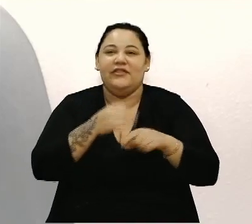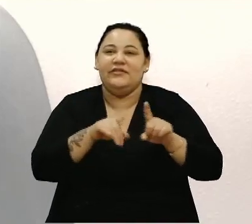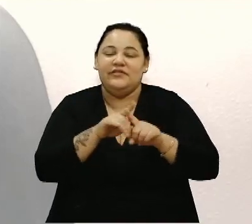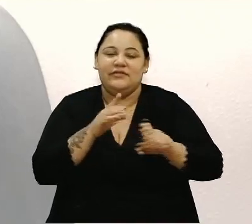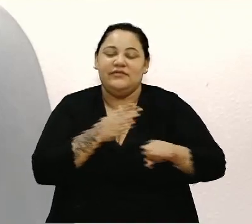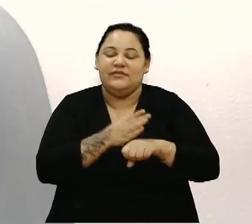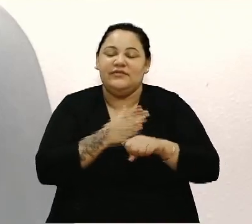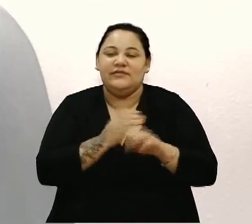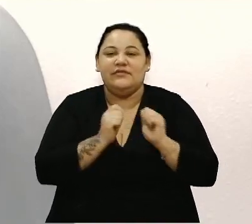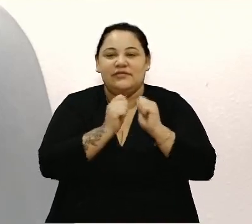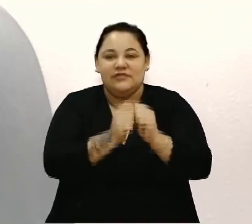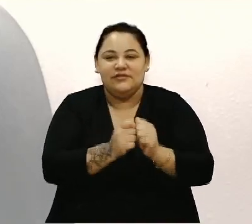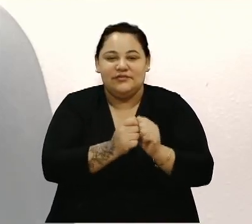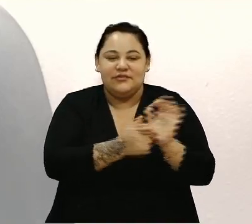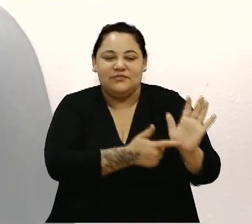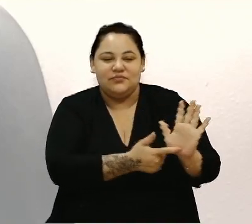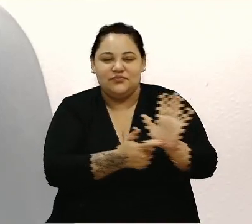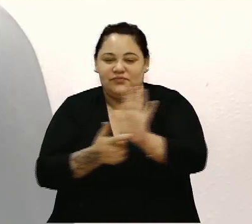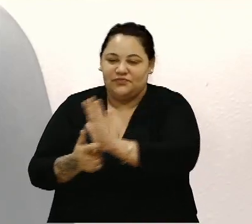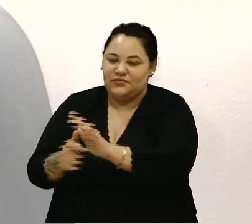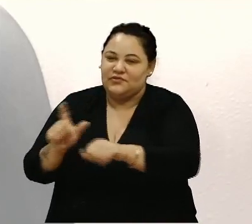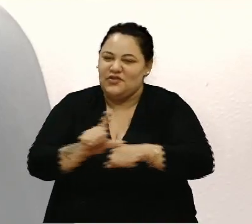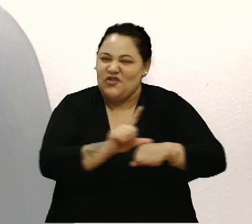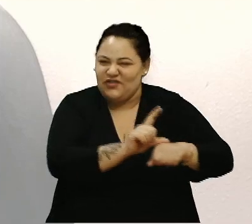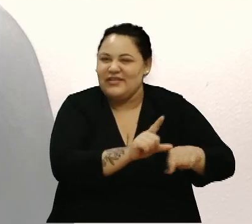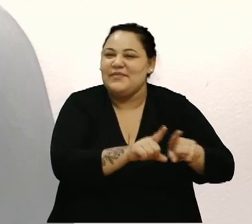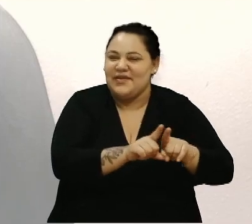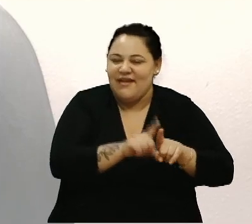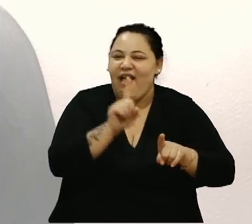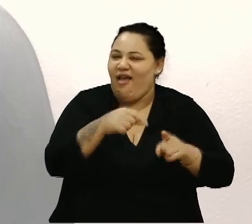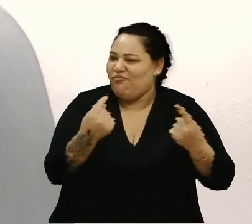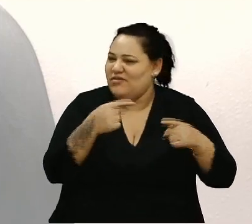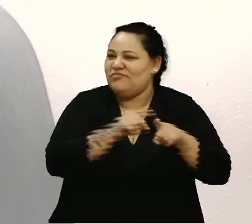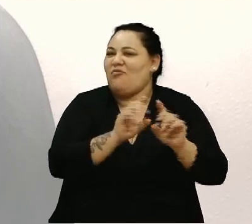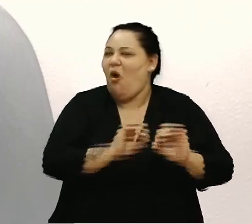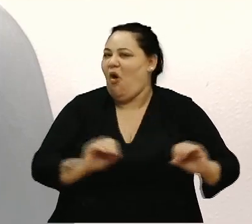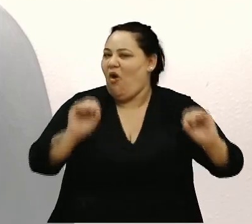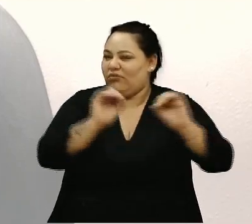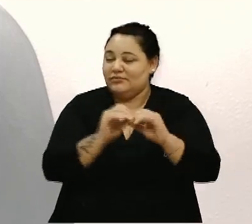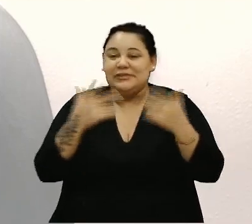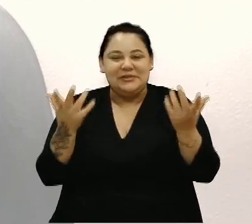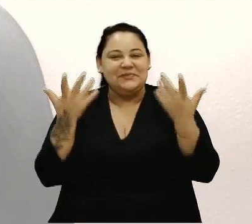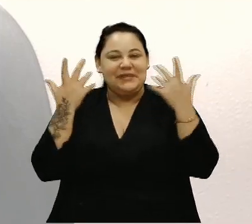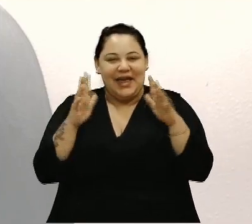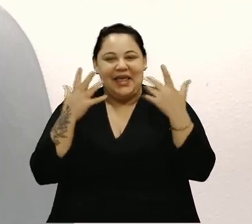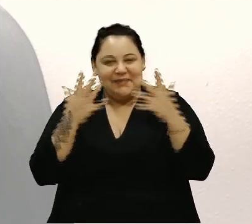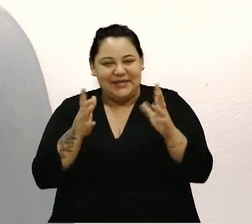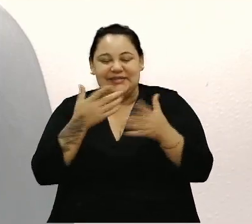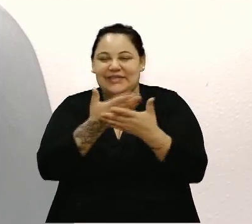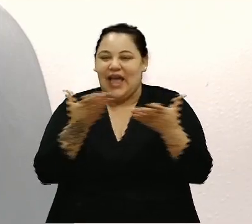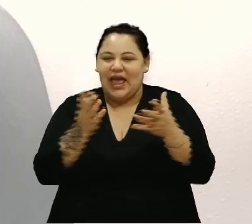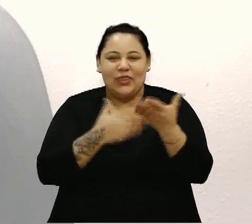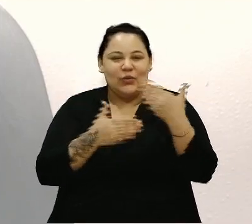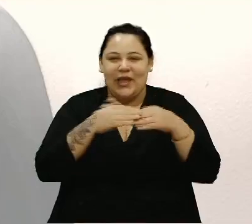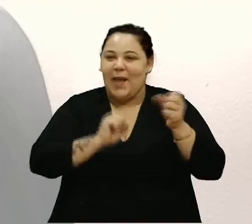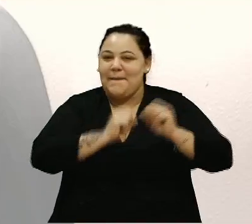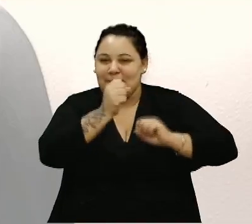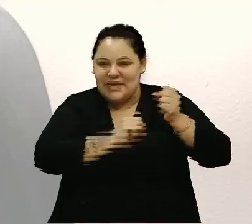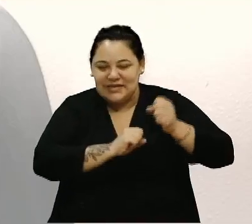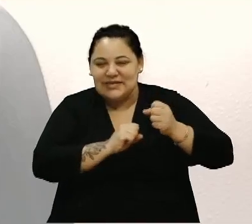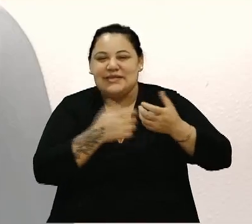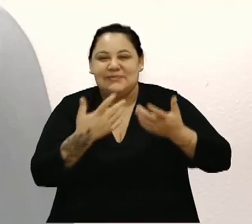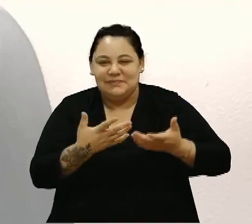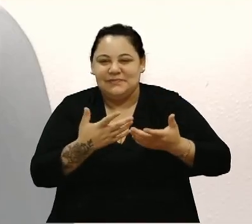nas estandes, nas exposições, ele era um baita parceiro. Então, parabéns aí à empresa, né, que